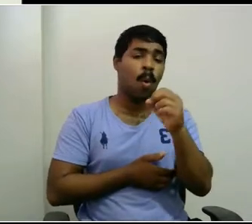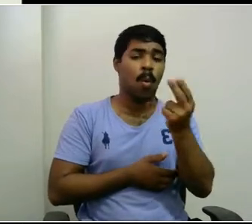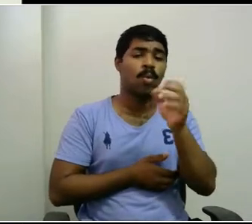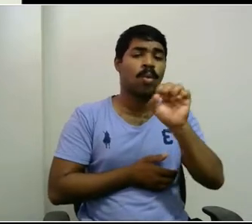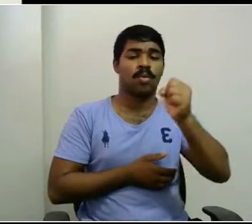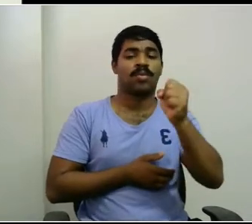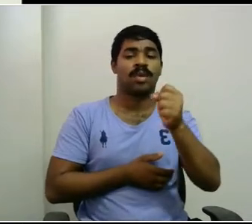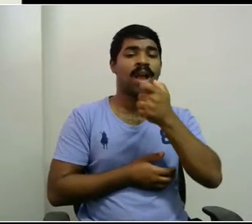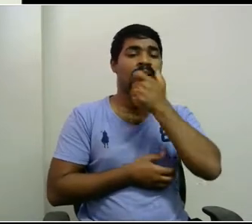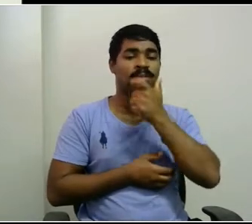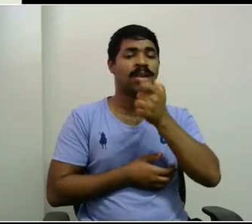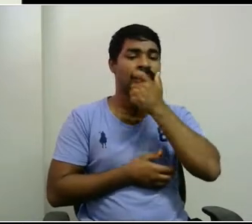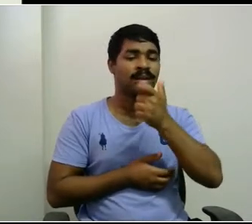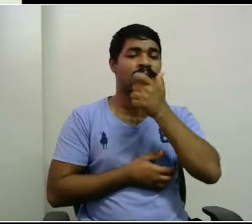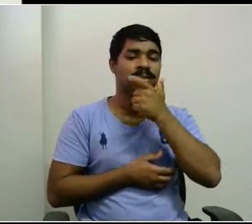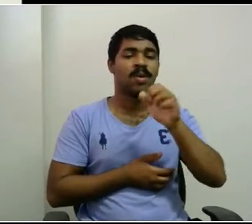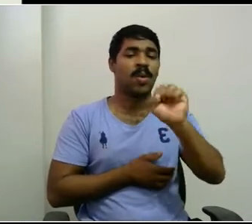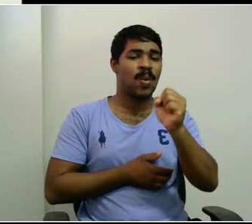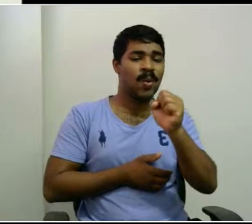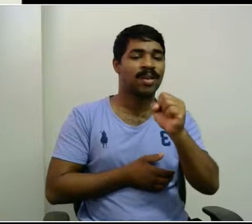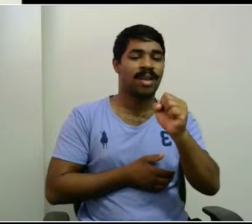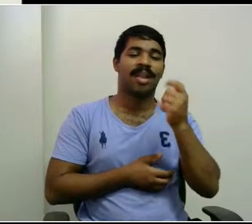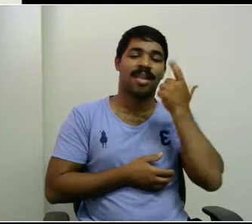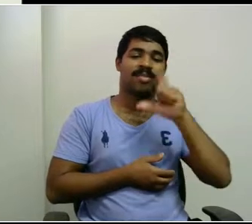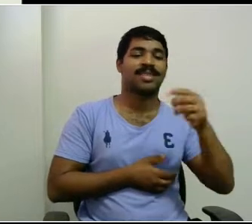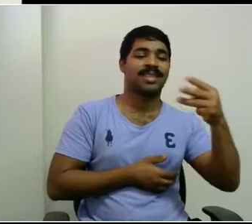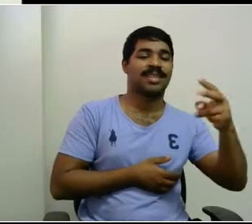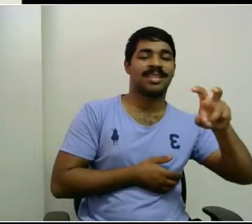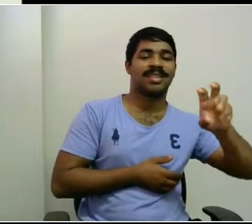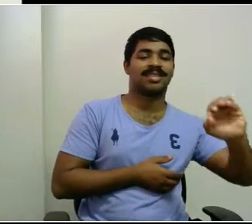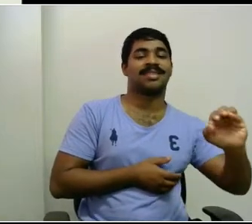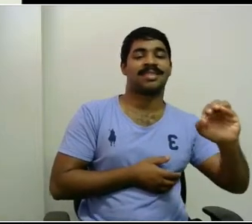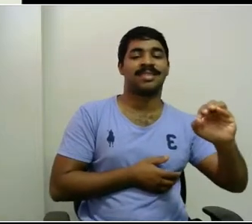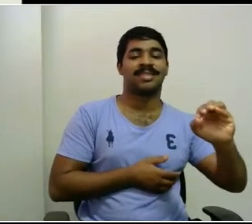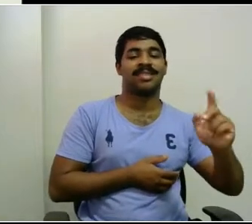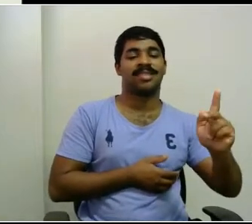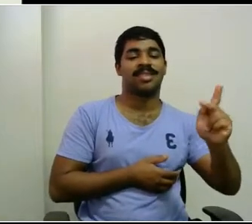biscoitos. Ou seja, 7 e um pouquinho mais, né? Vamos arredondar para 8. 8 biscoitos.